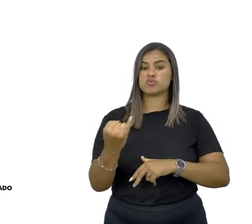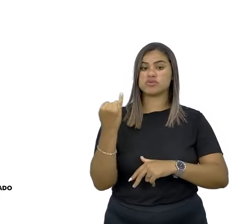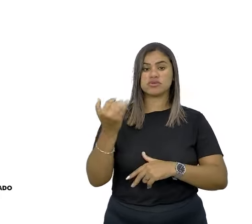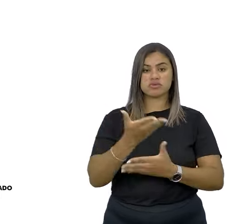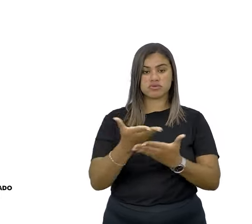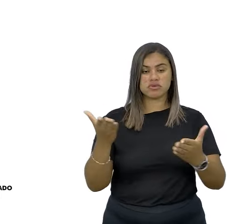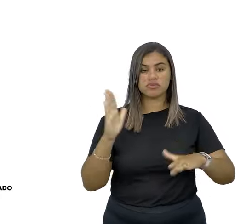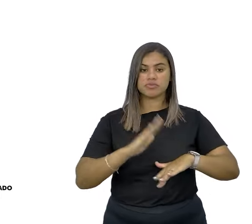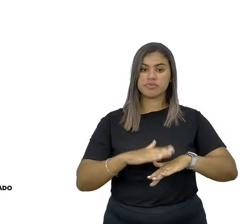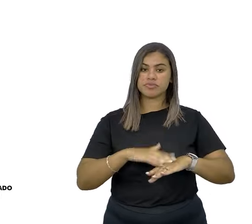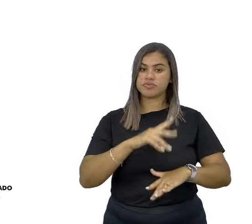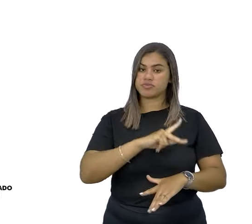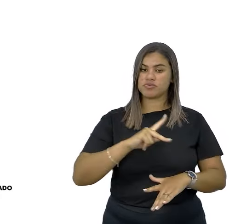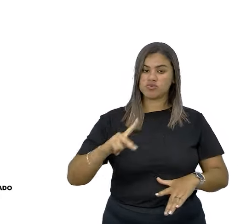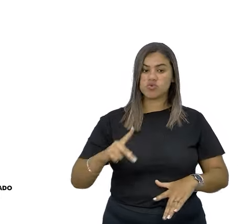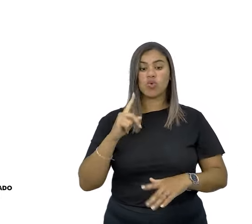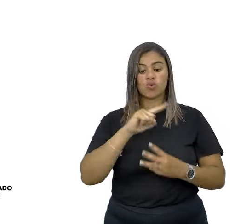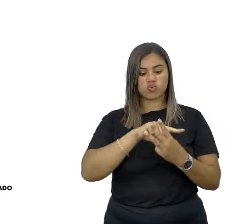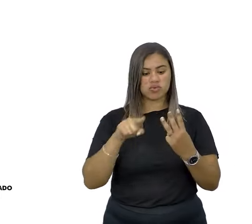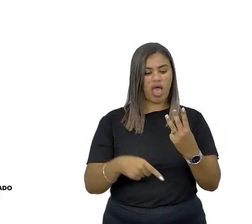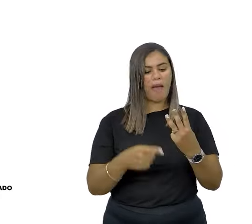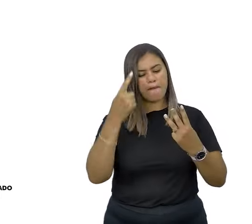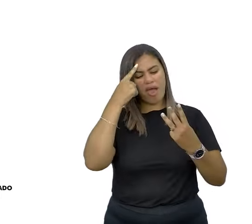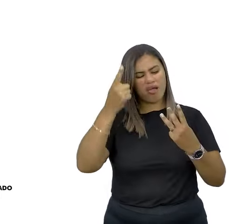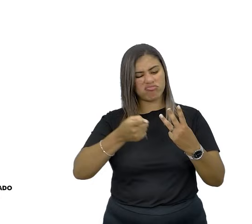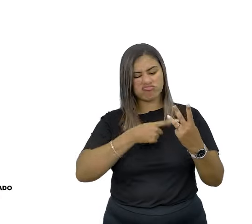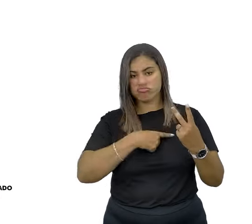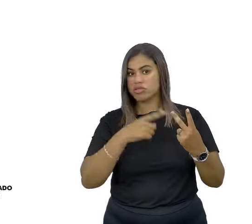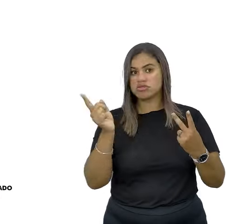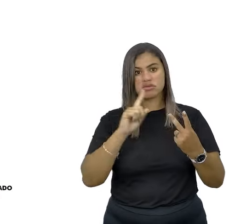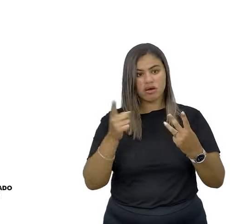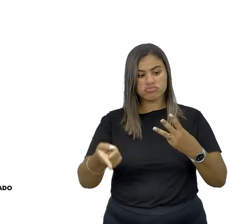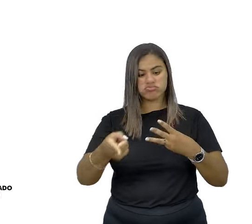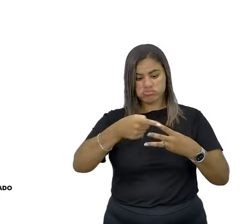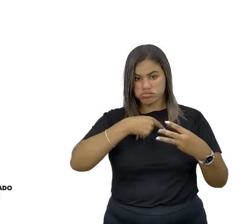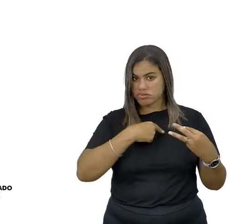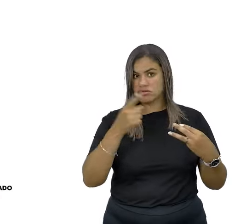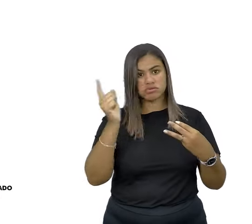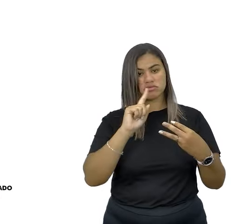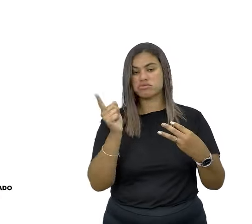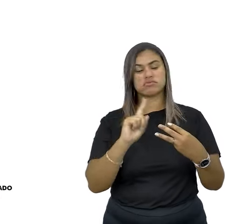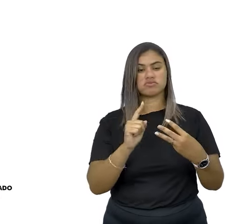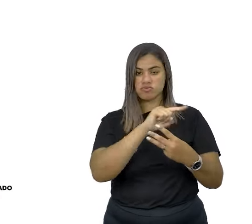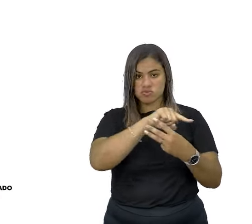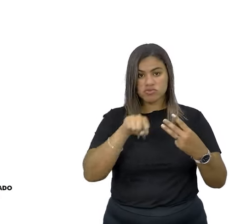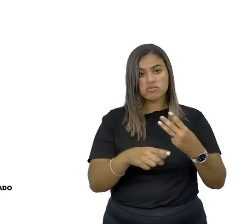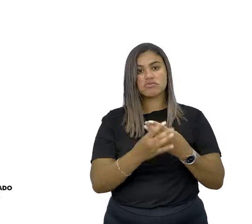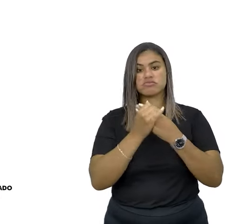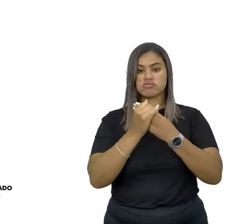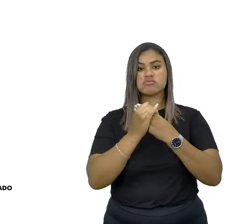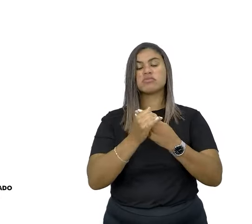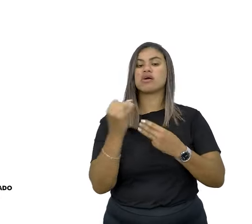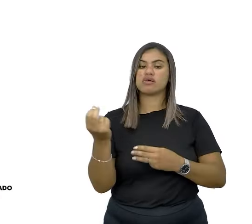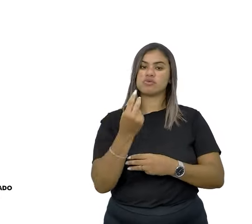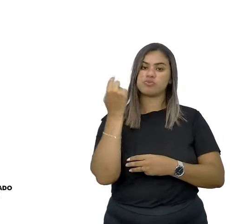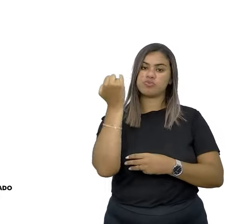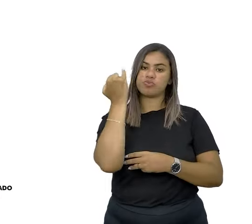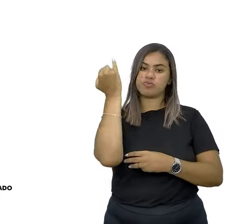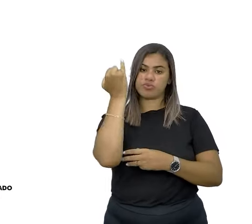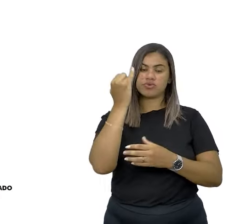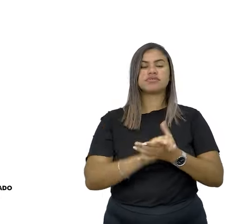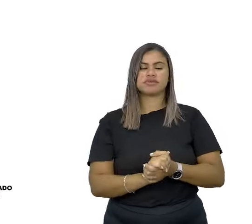faça todo esse movimento, não deixe para trás nenhuma dessas partes, porque elas